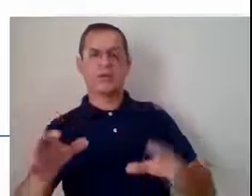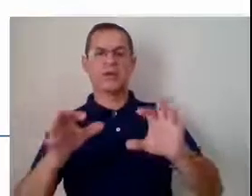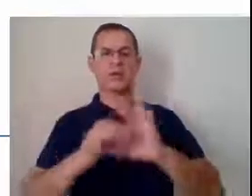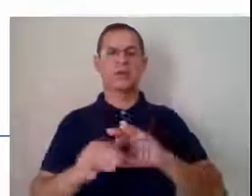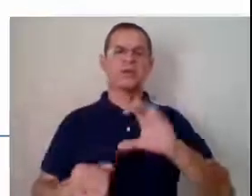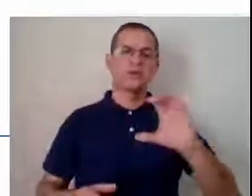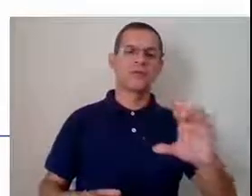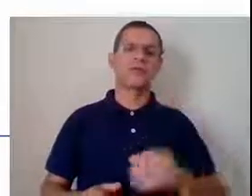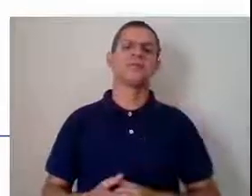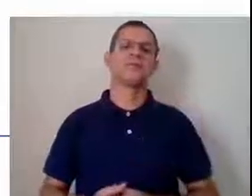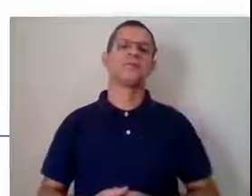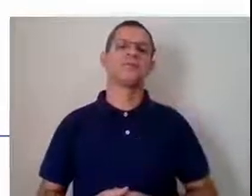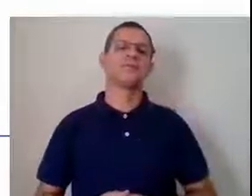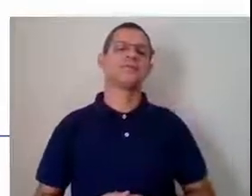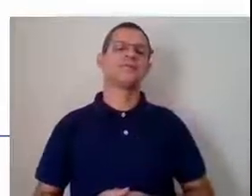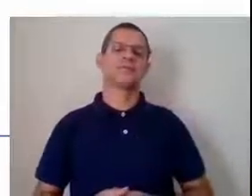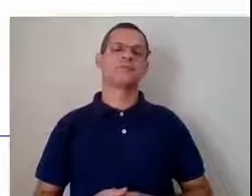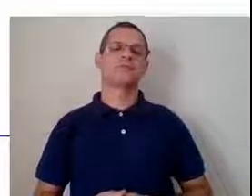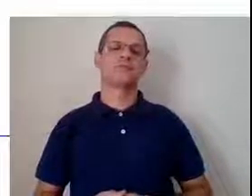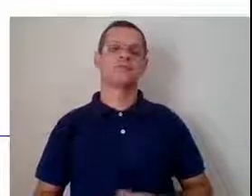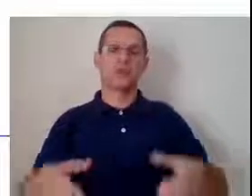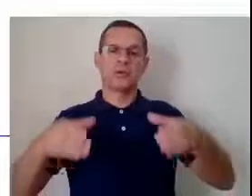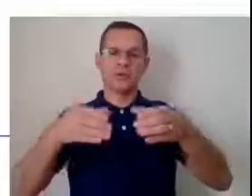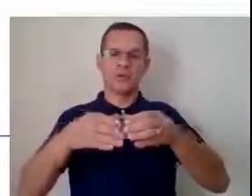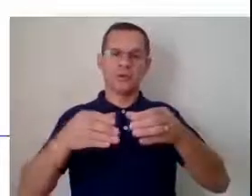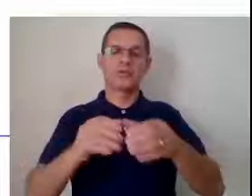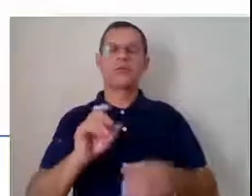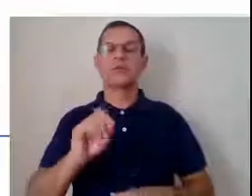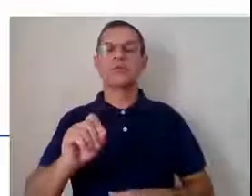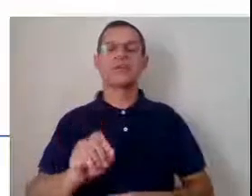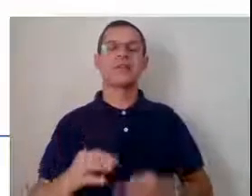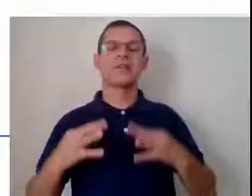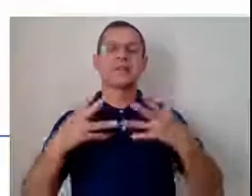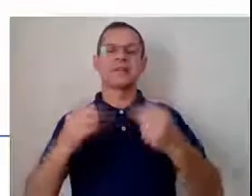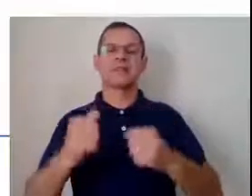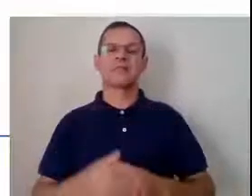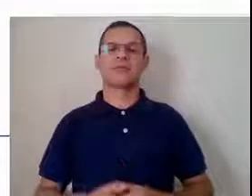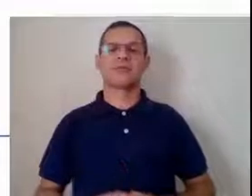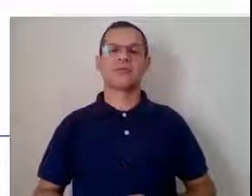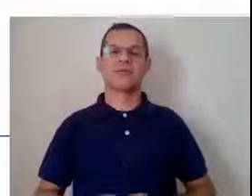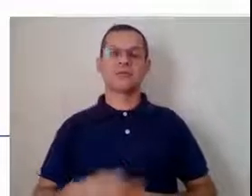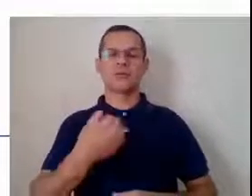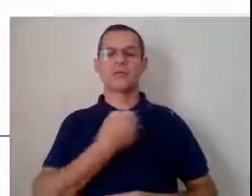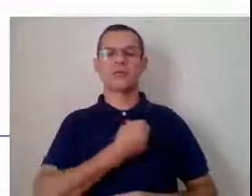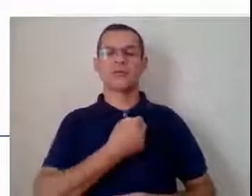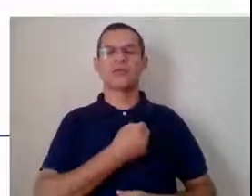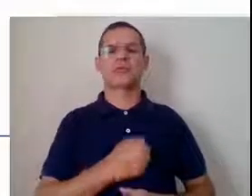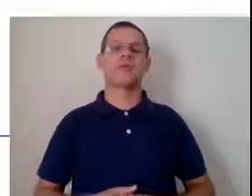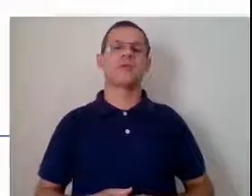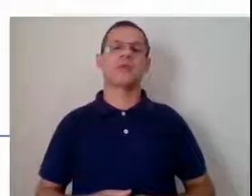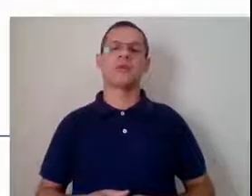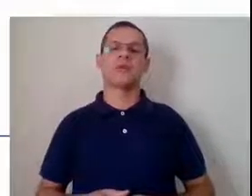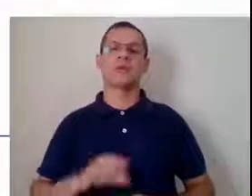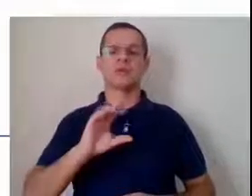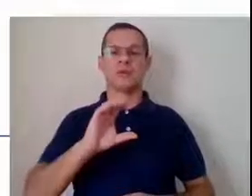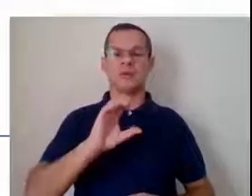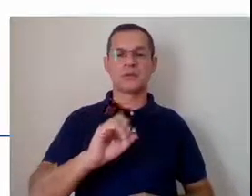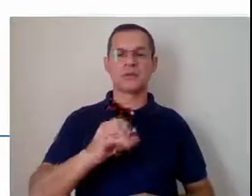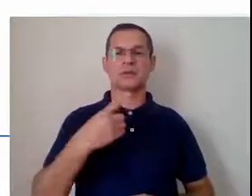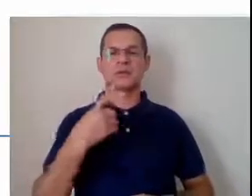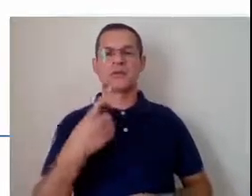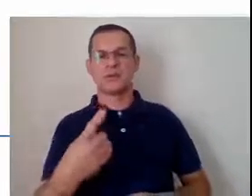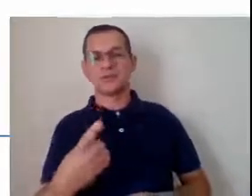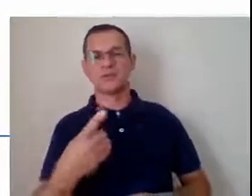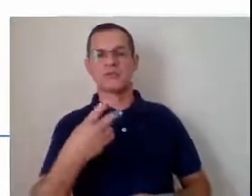união C. É o conjunto do quê? De todos os elementos. Então, 0,